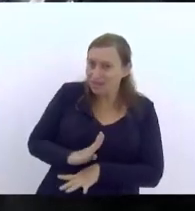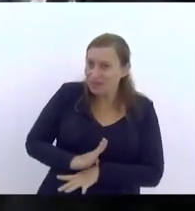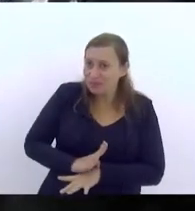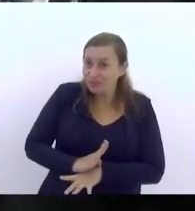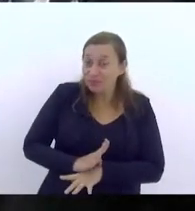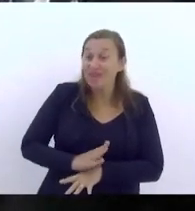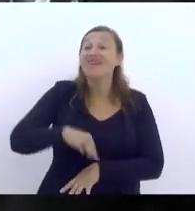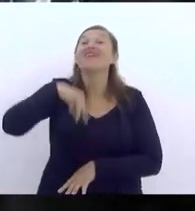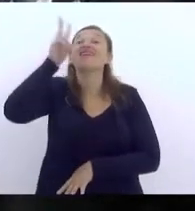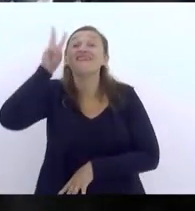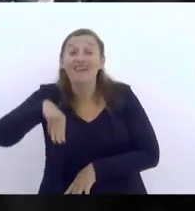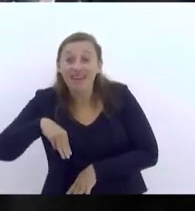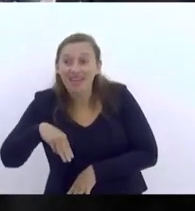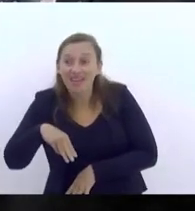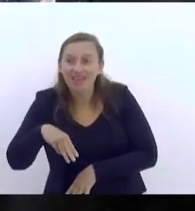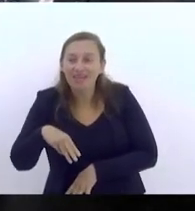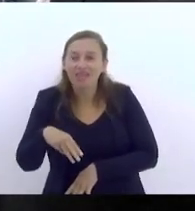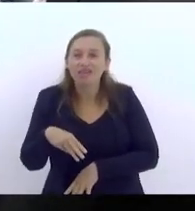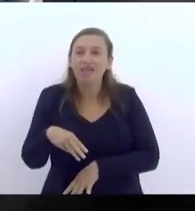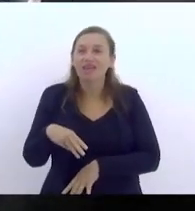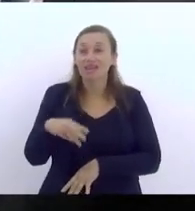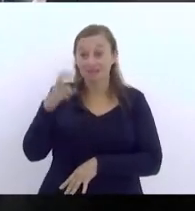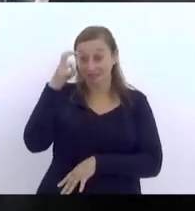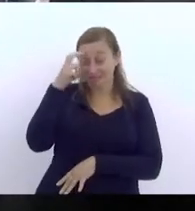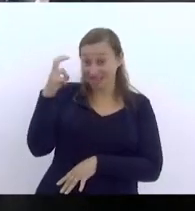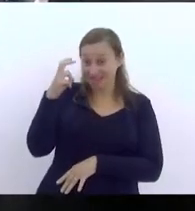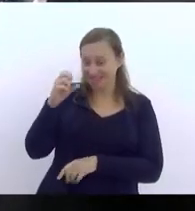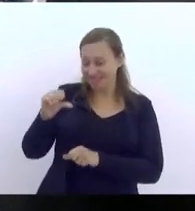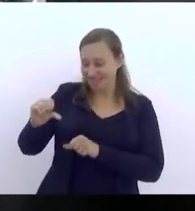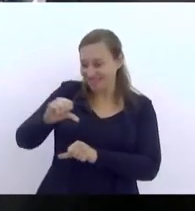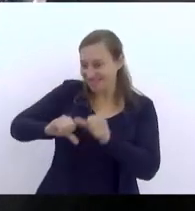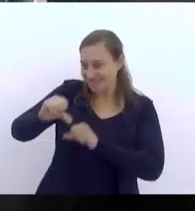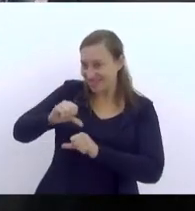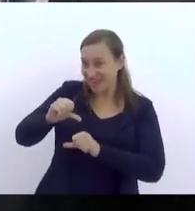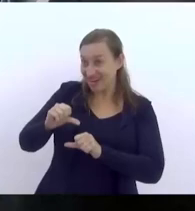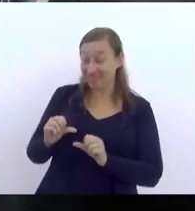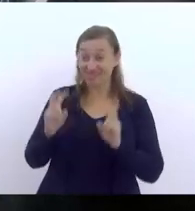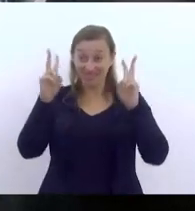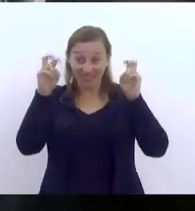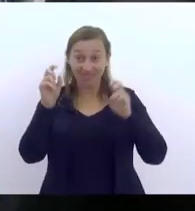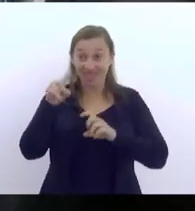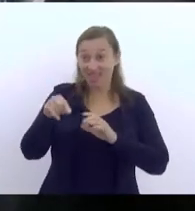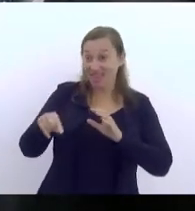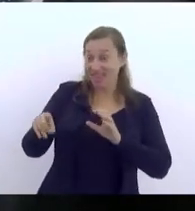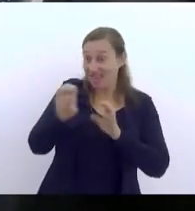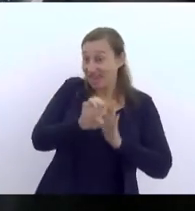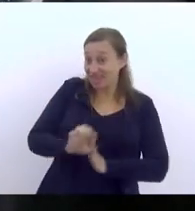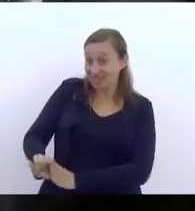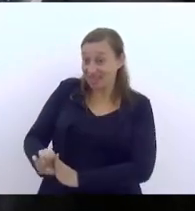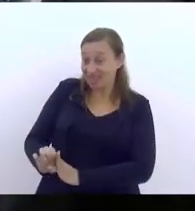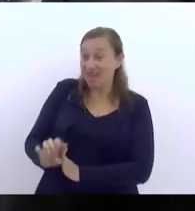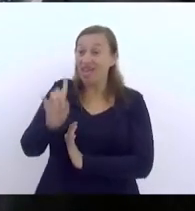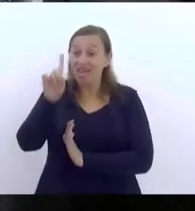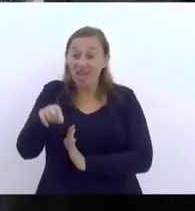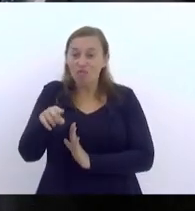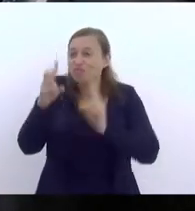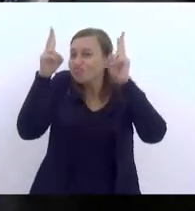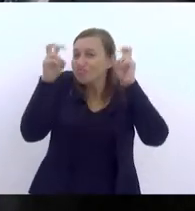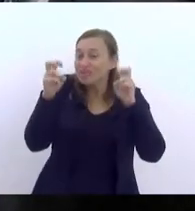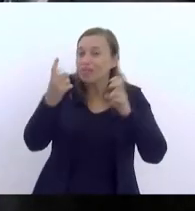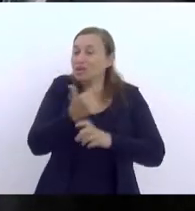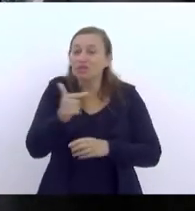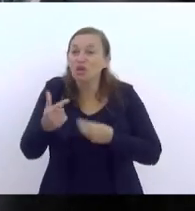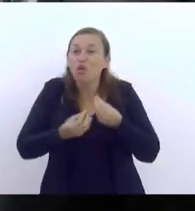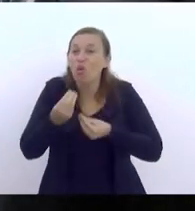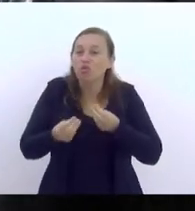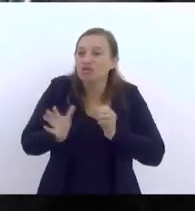que quem é expert em distorcer os assuntos é a esquerda, porque esse é um tema indefensável, que